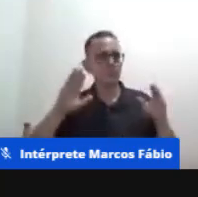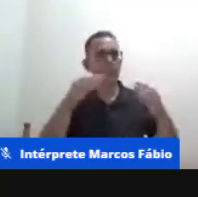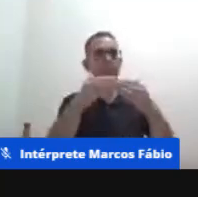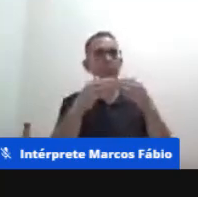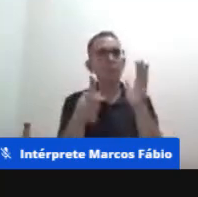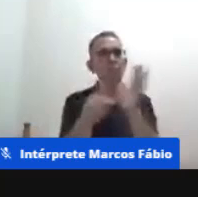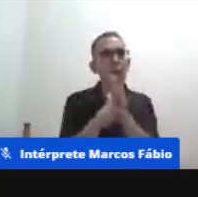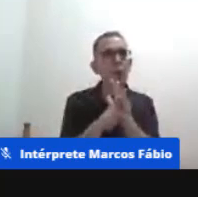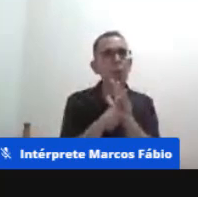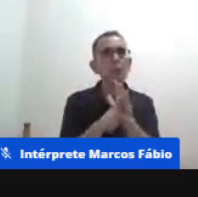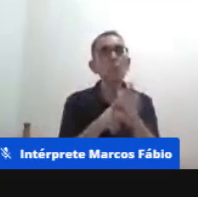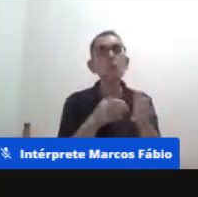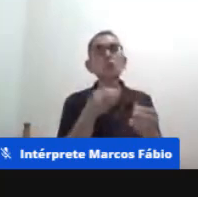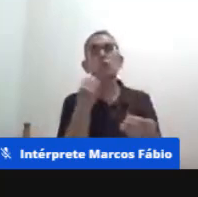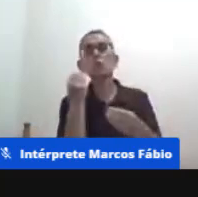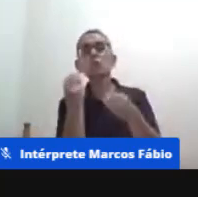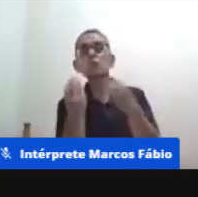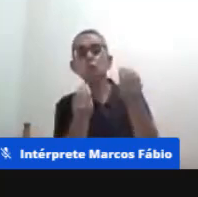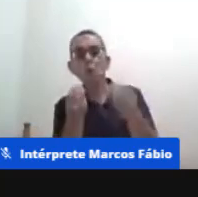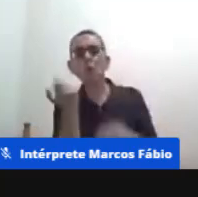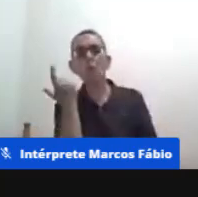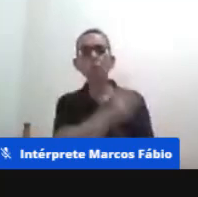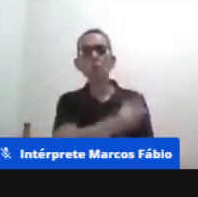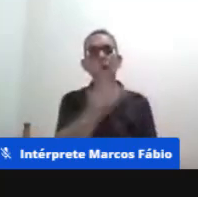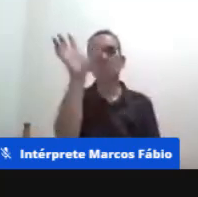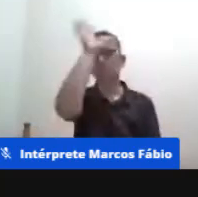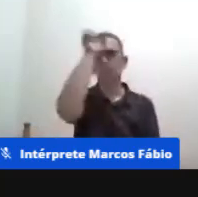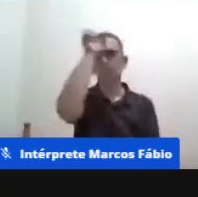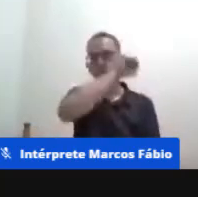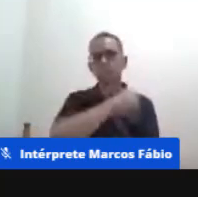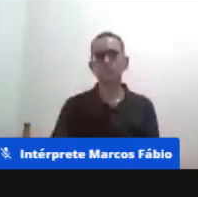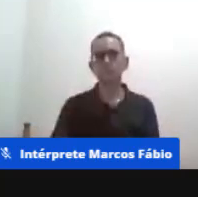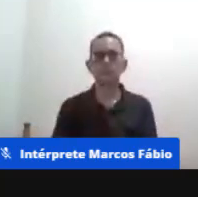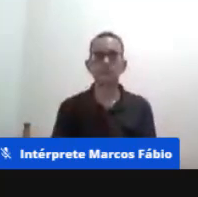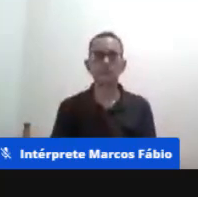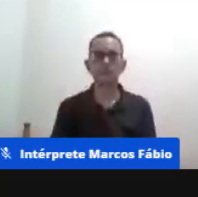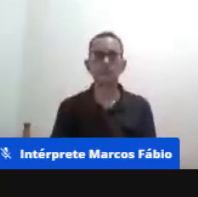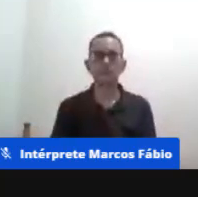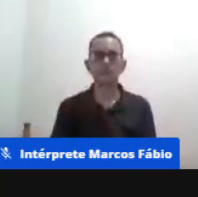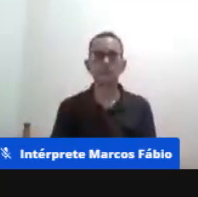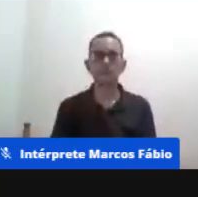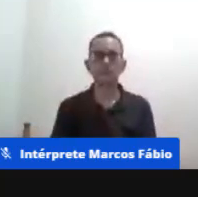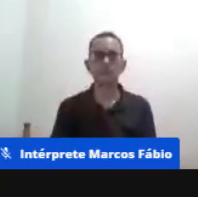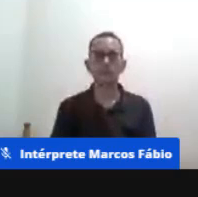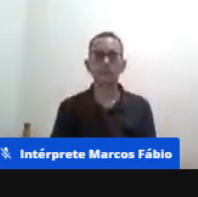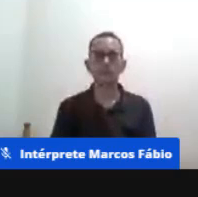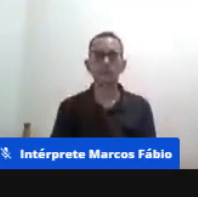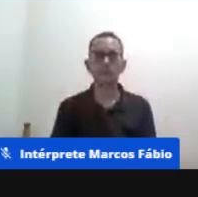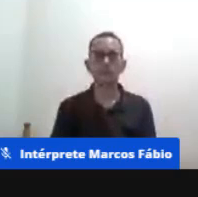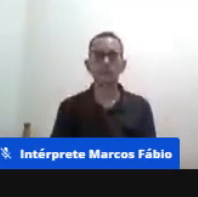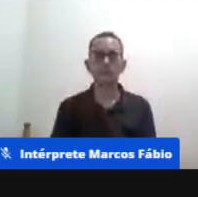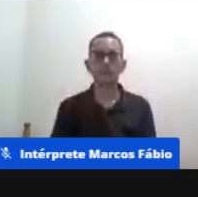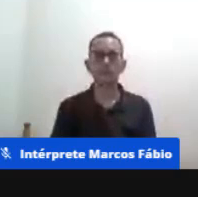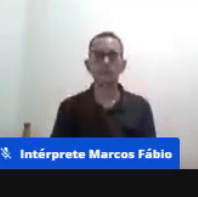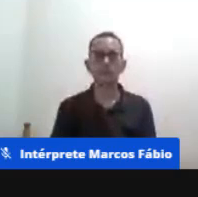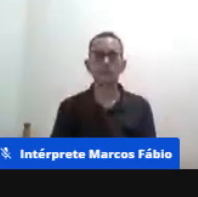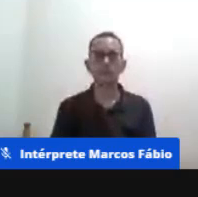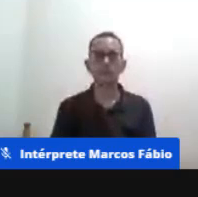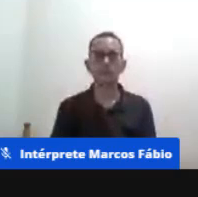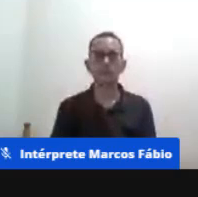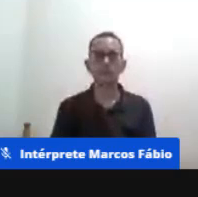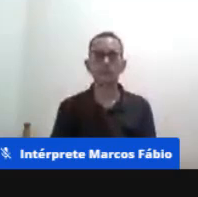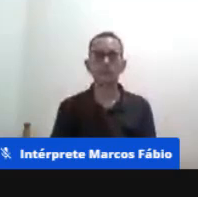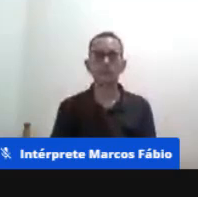dê esse aprendizado. Bom, aí nesse exemplo, a gente